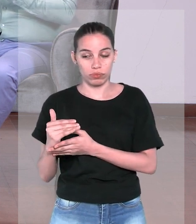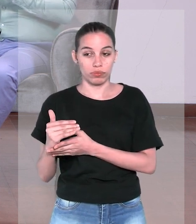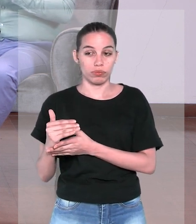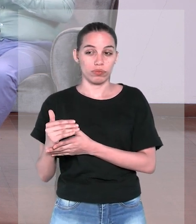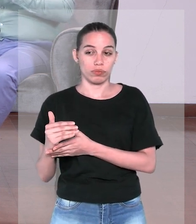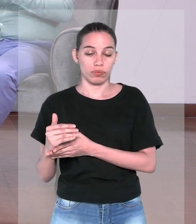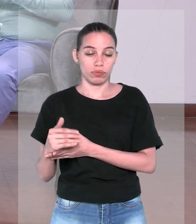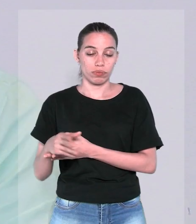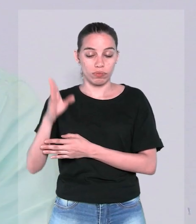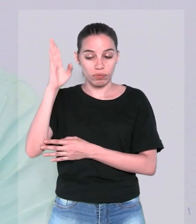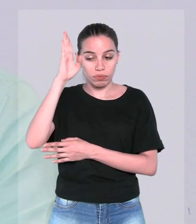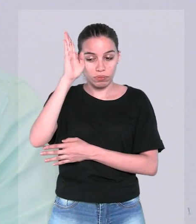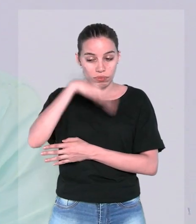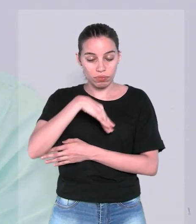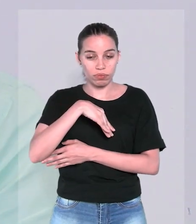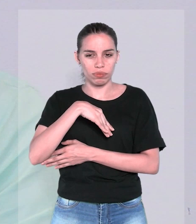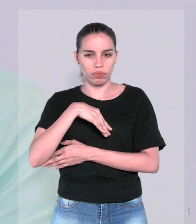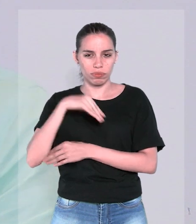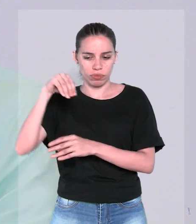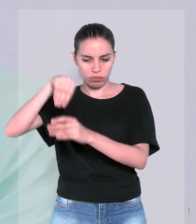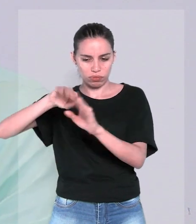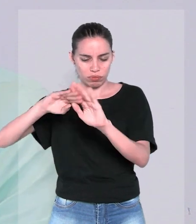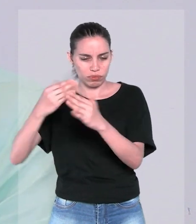Por isso que eu tenho dito que eu não posso